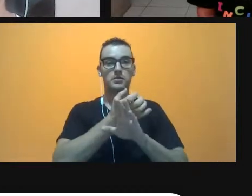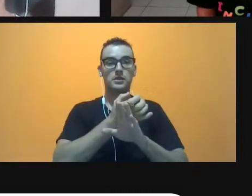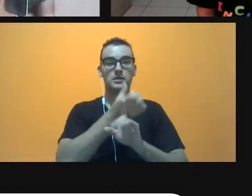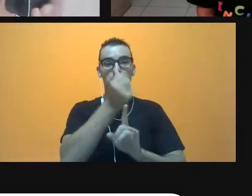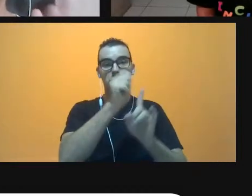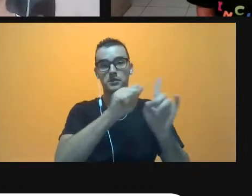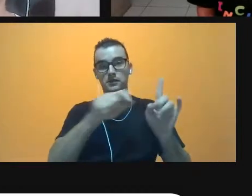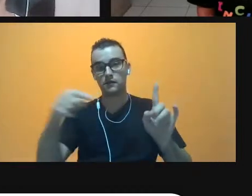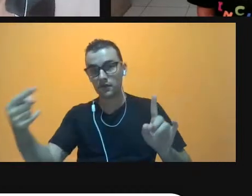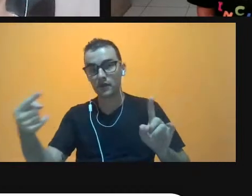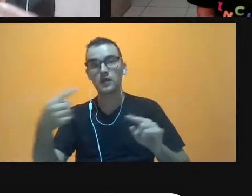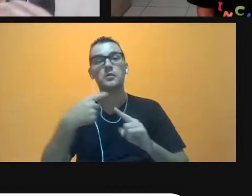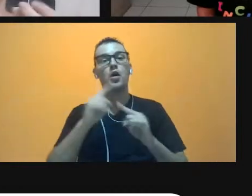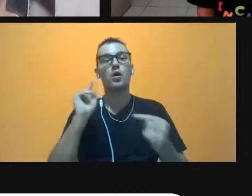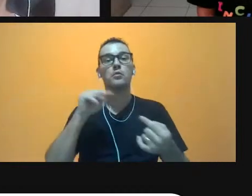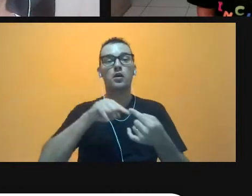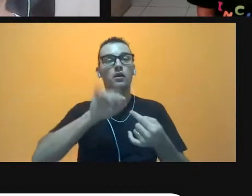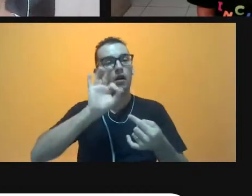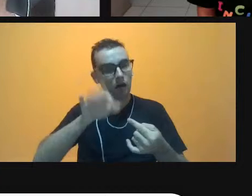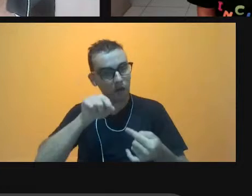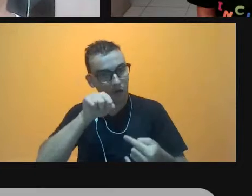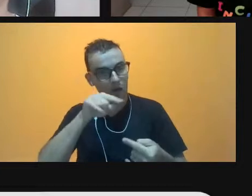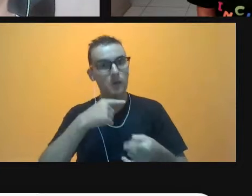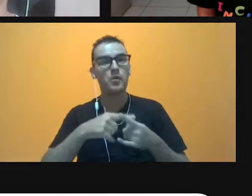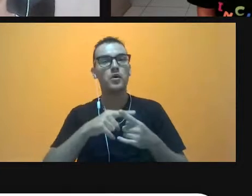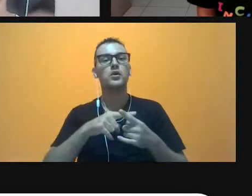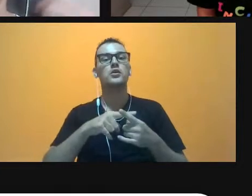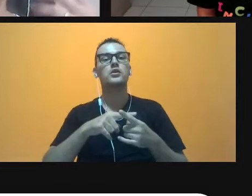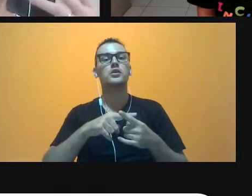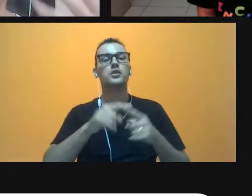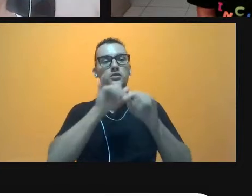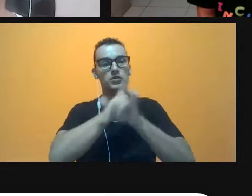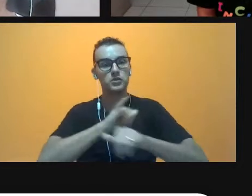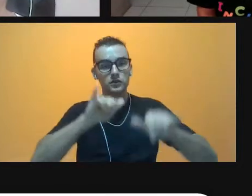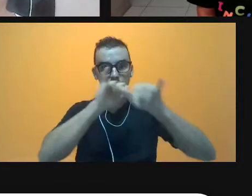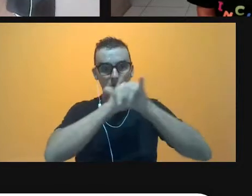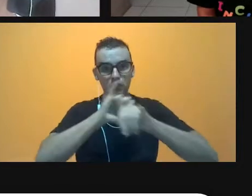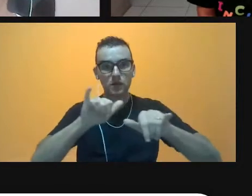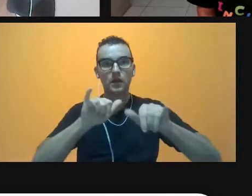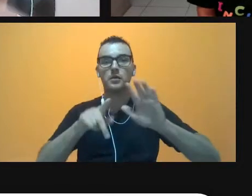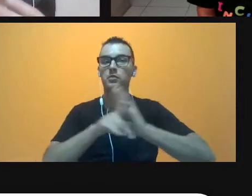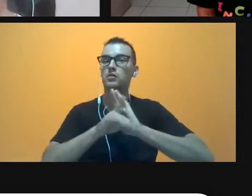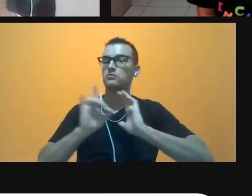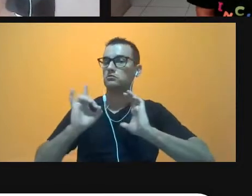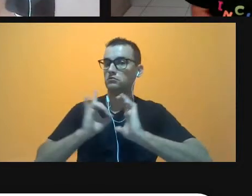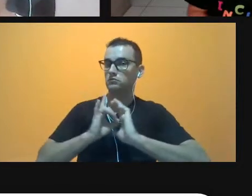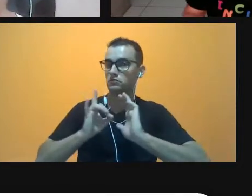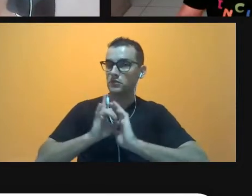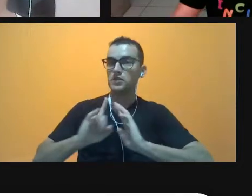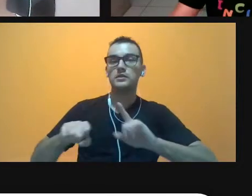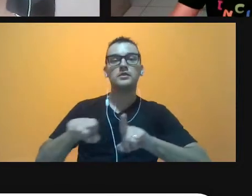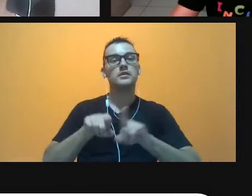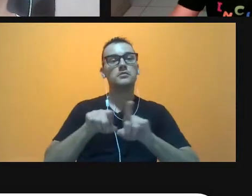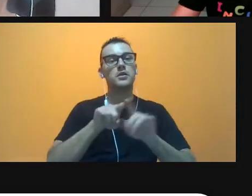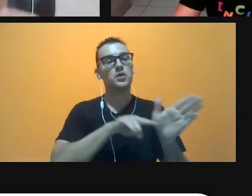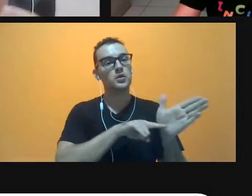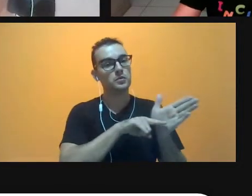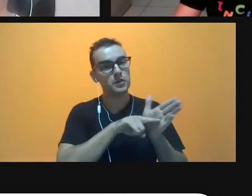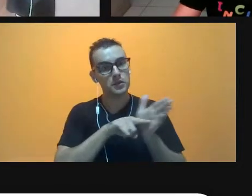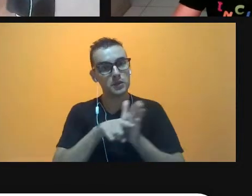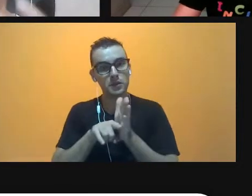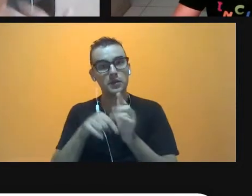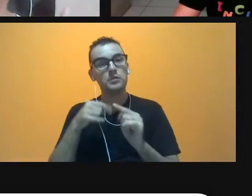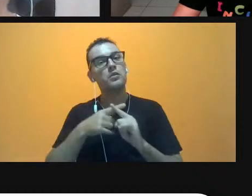porque o nosso objetivo é esse, Luciana, é divulgar o trabalho do CNPDI, é divulgar o trabalho dos pesquisadores, porque